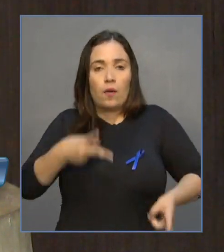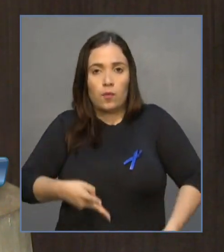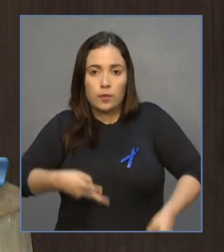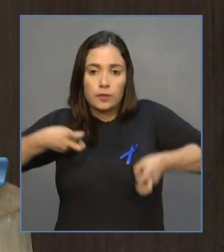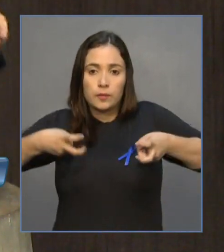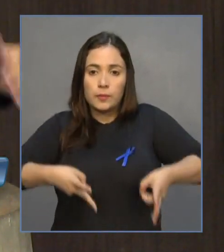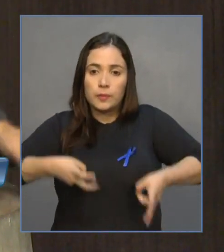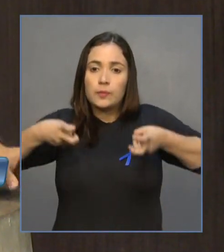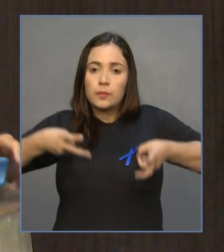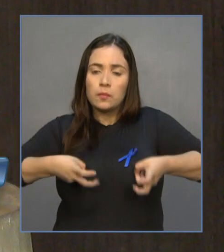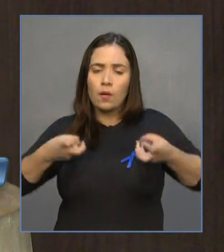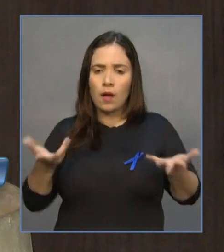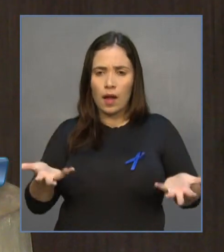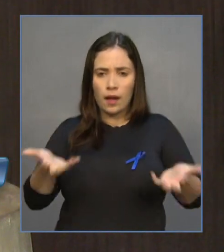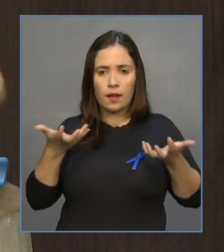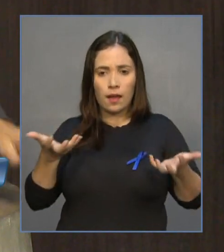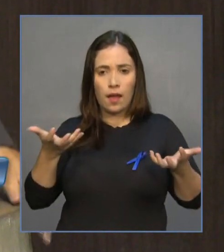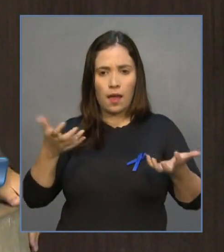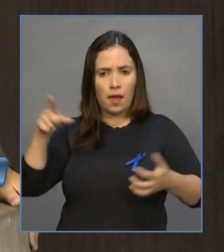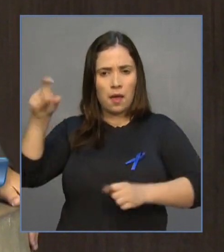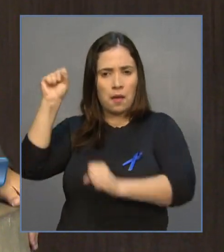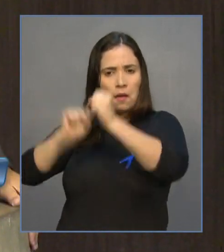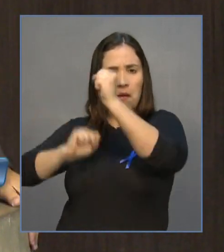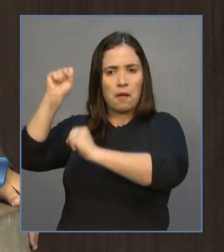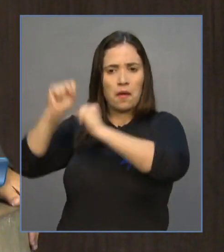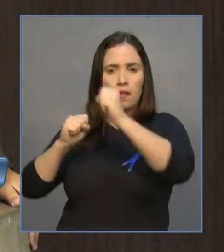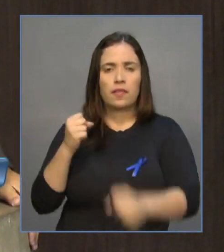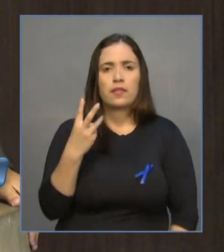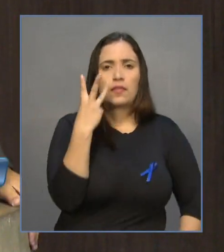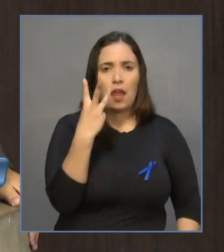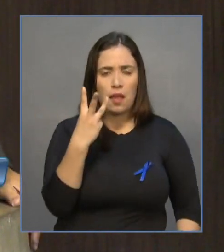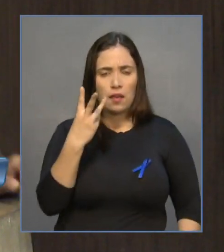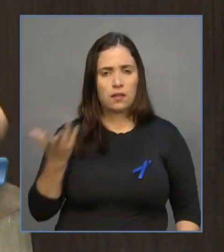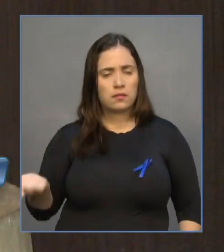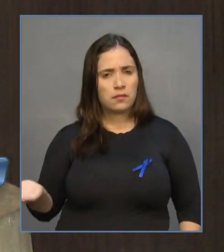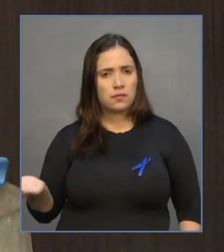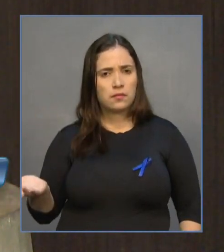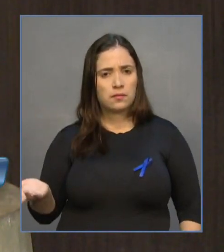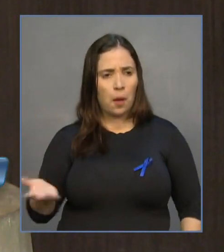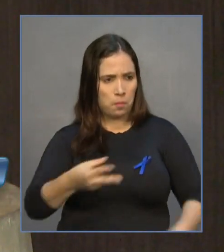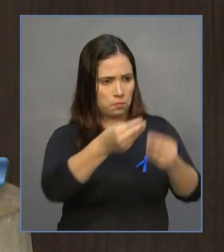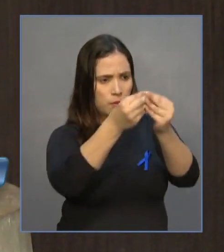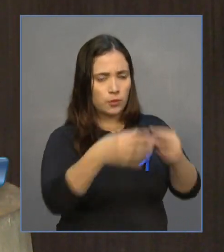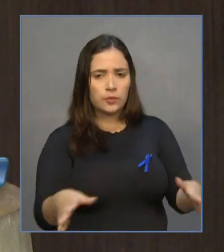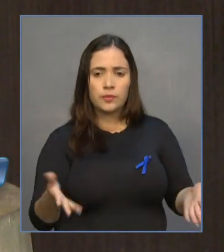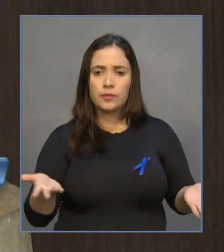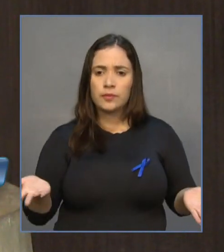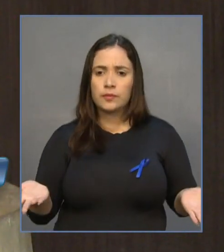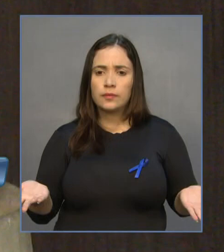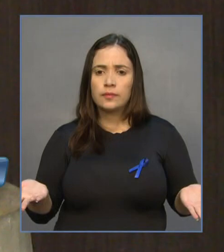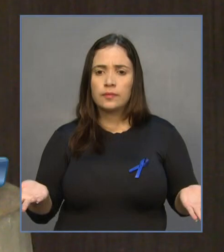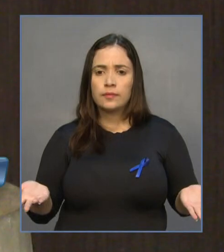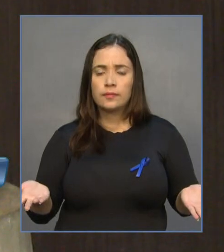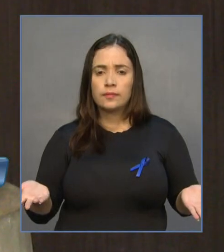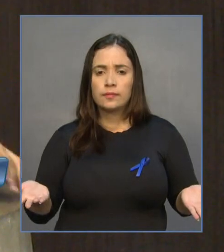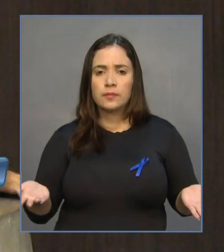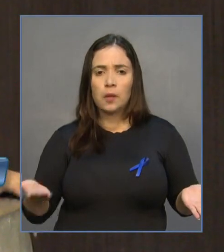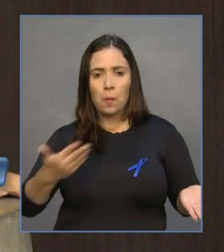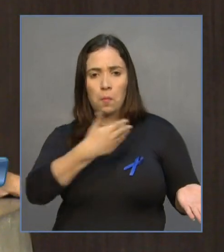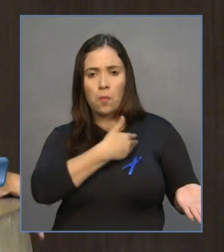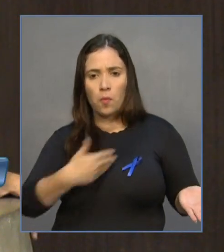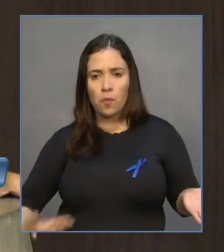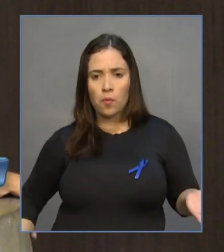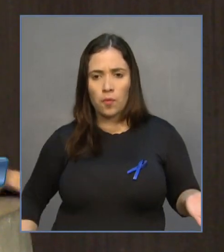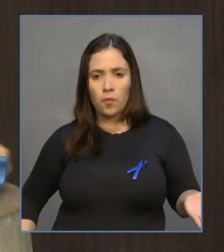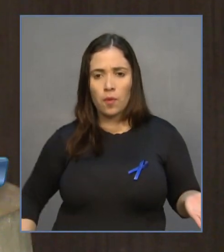destas comunidades, para levar para 3 empreendimentos. E a força pública é utilizada